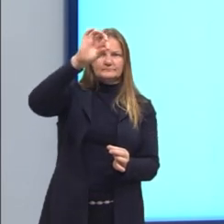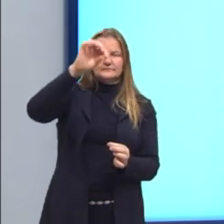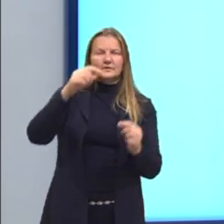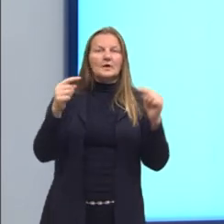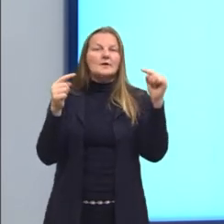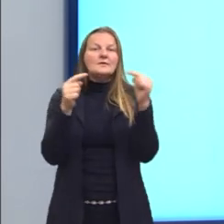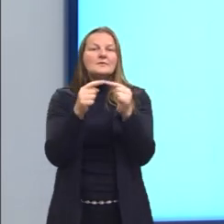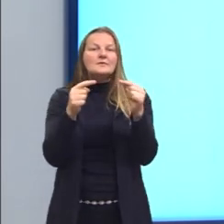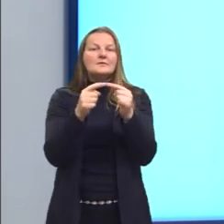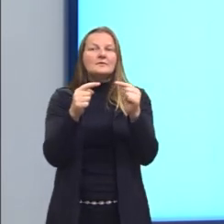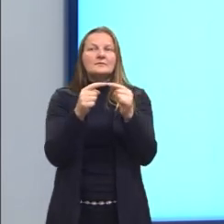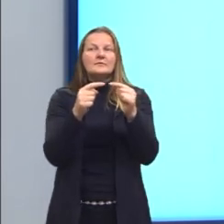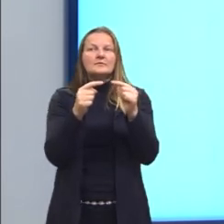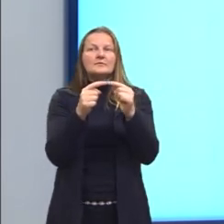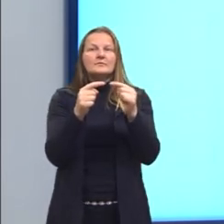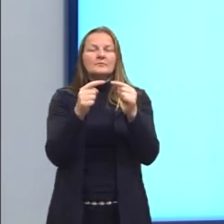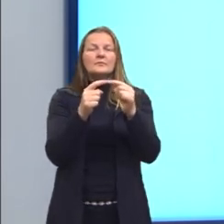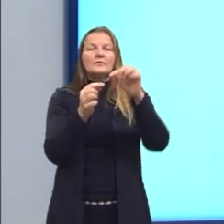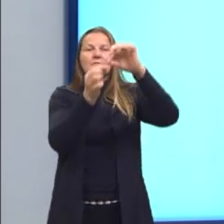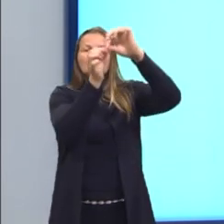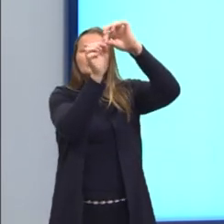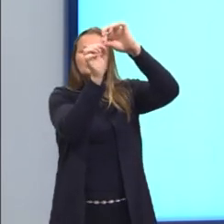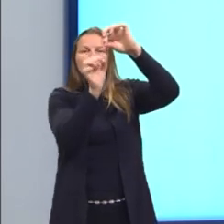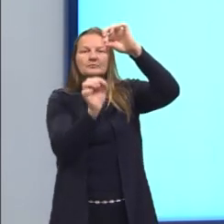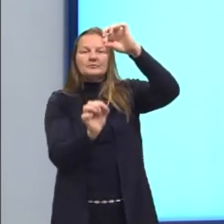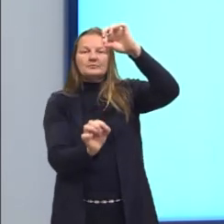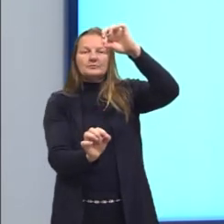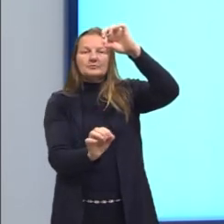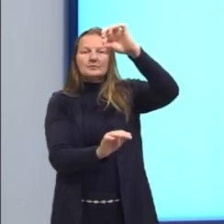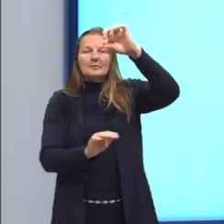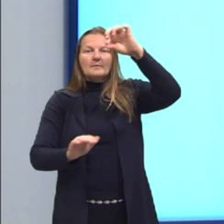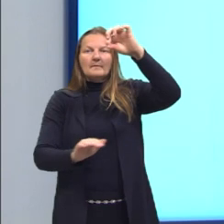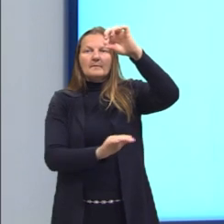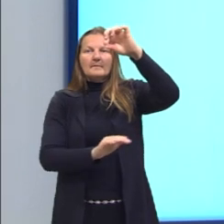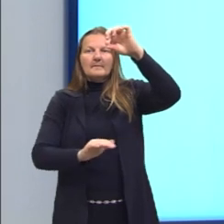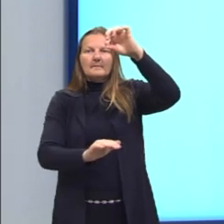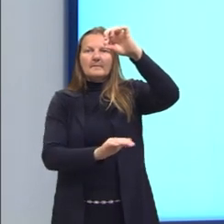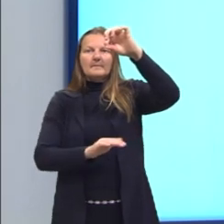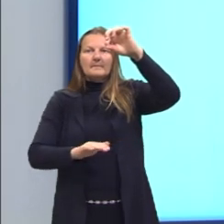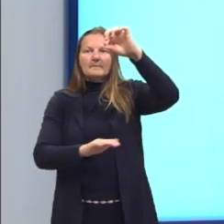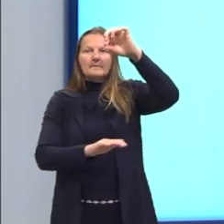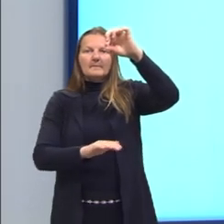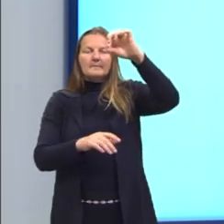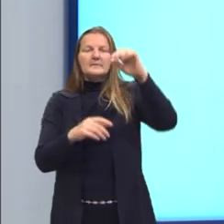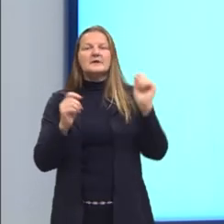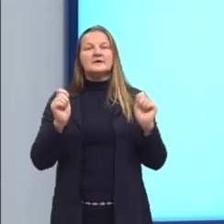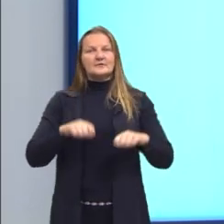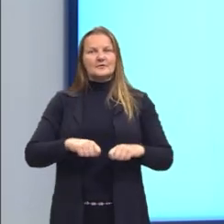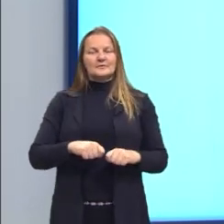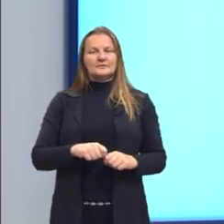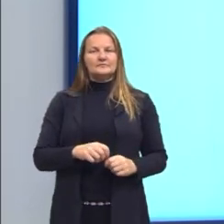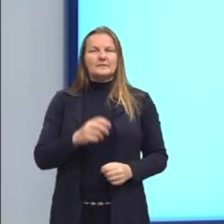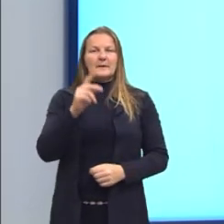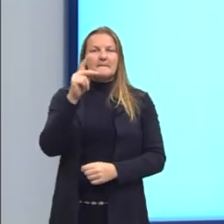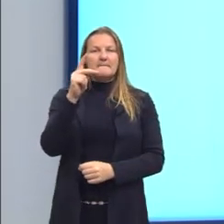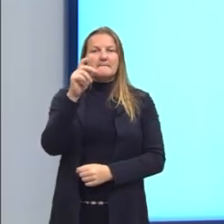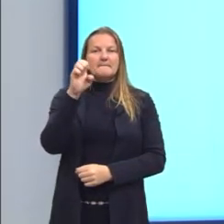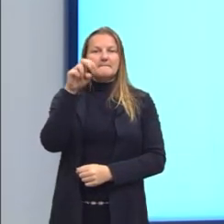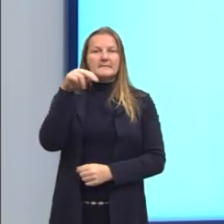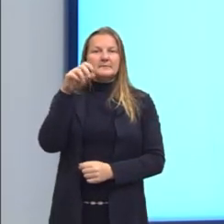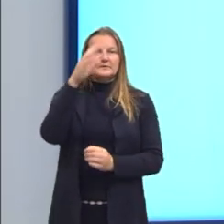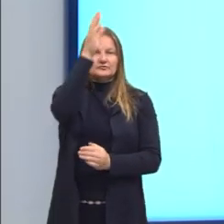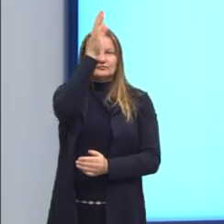coinseed com esse segmento de reta que vai do vértice até a base sendo então perpendicular né